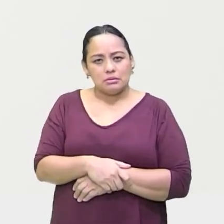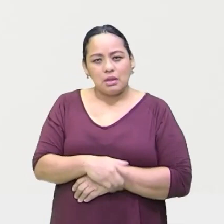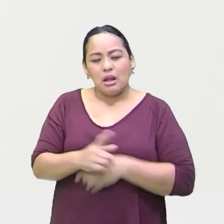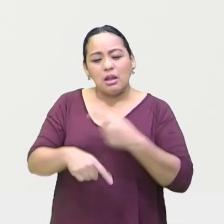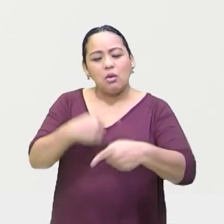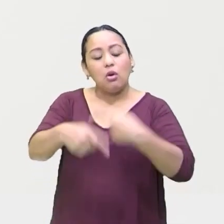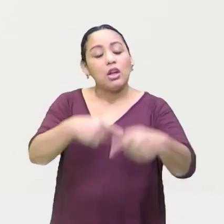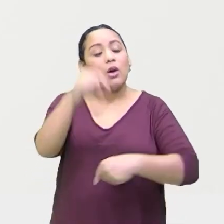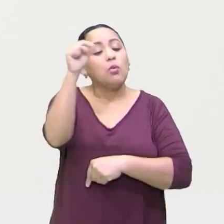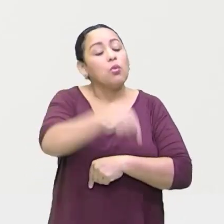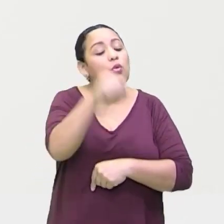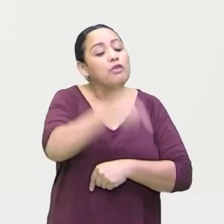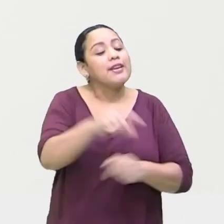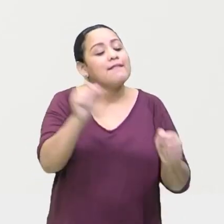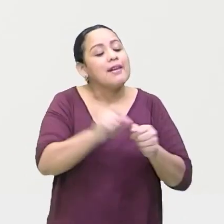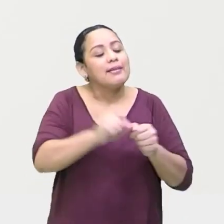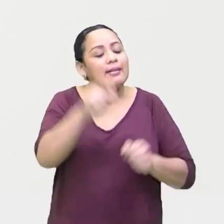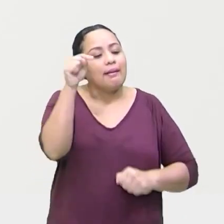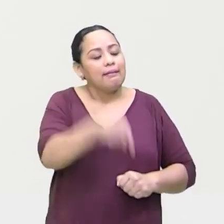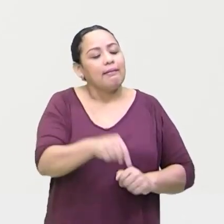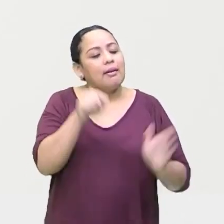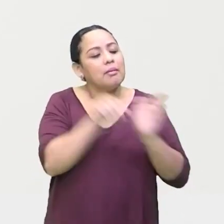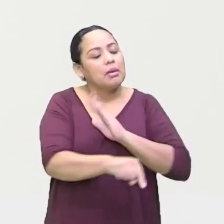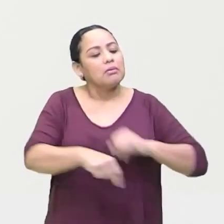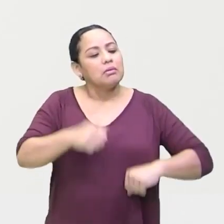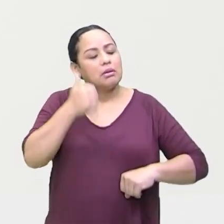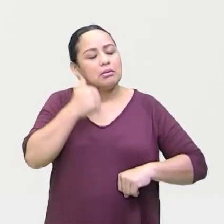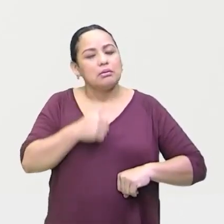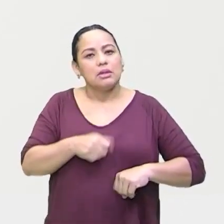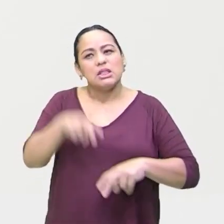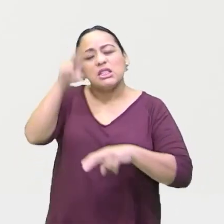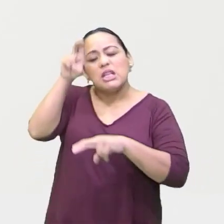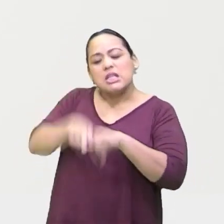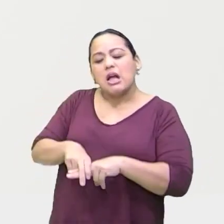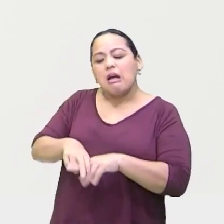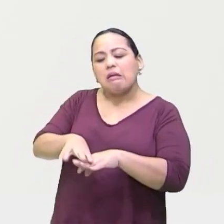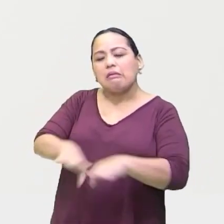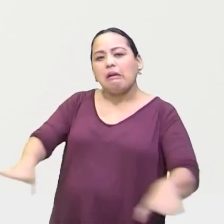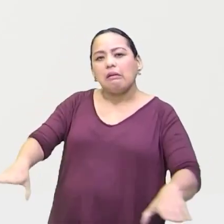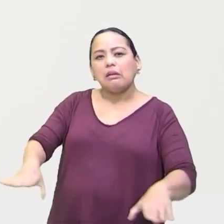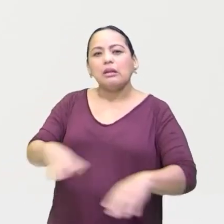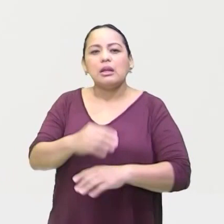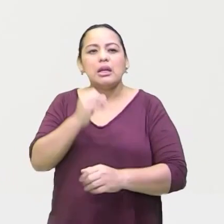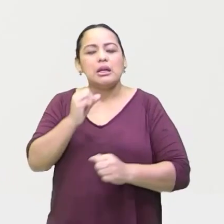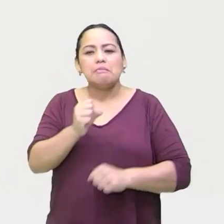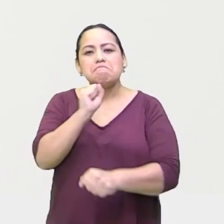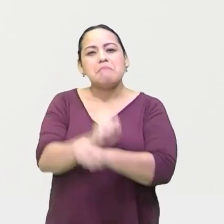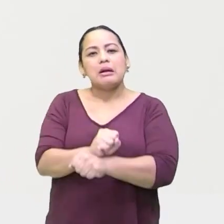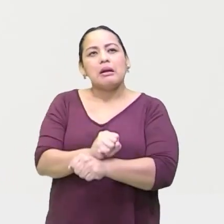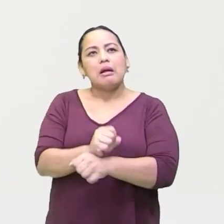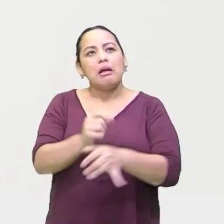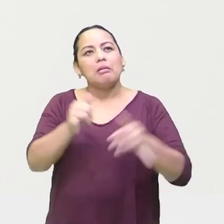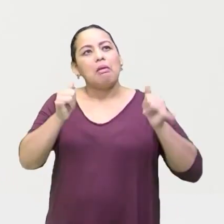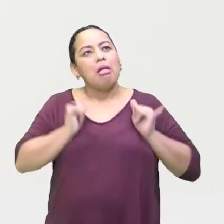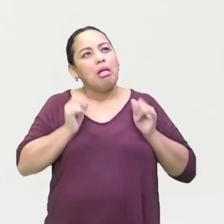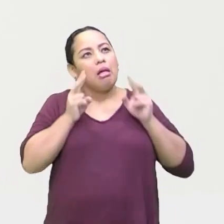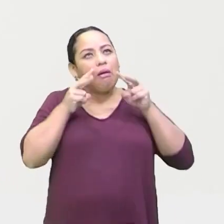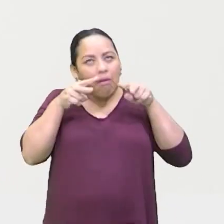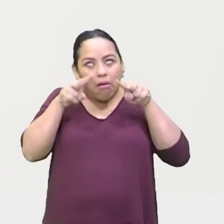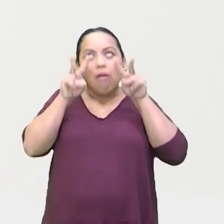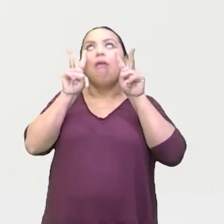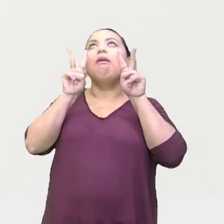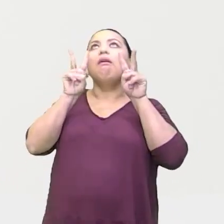Enrolão, o que você está fazendo aqui? Sentado na calçada, aí parado, olhando para